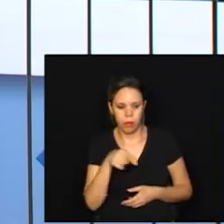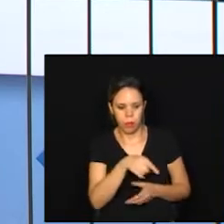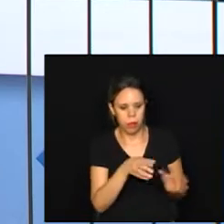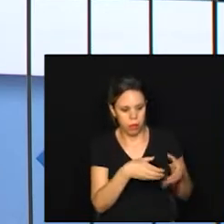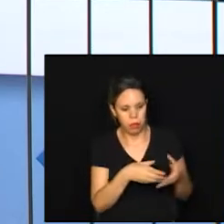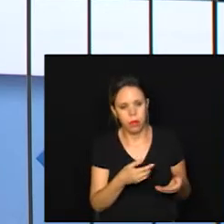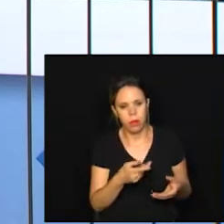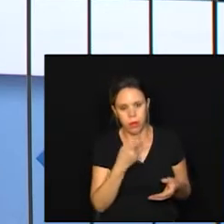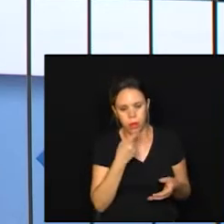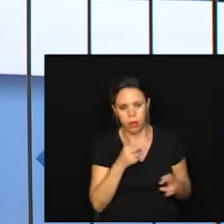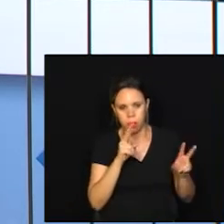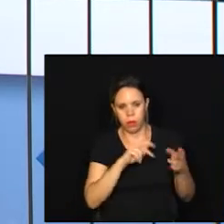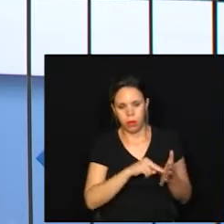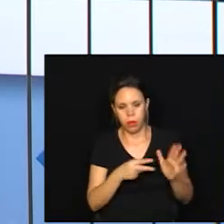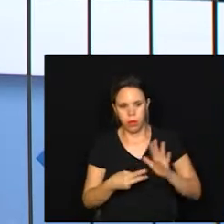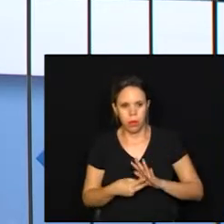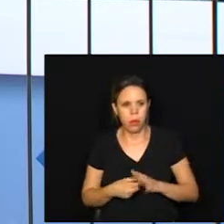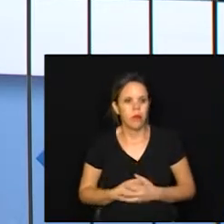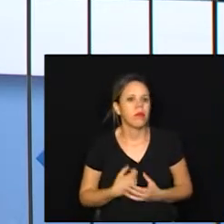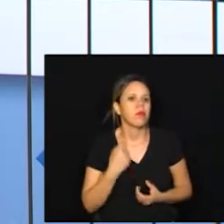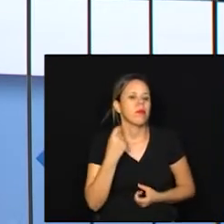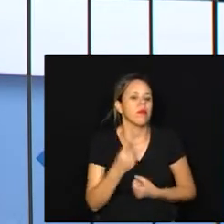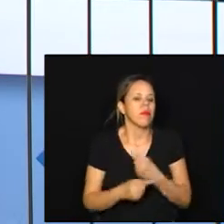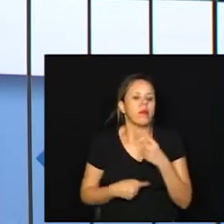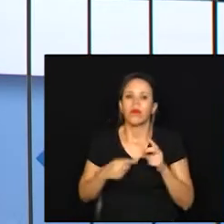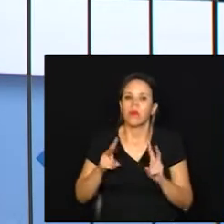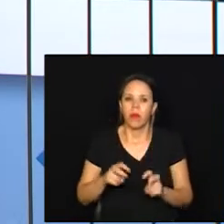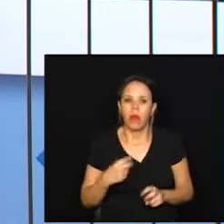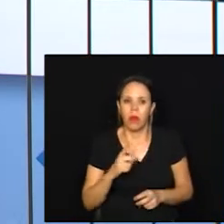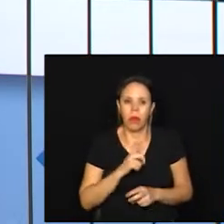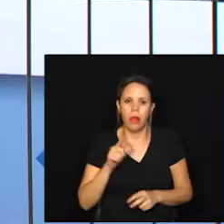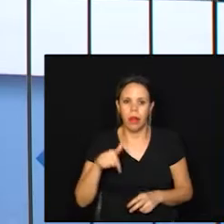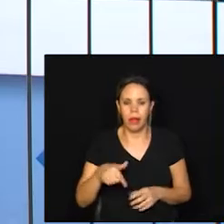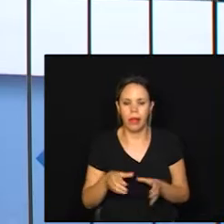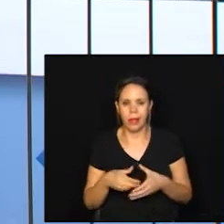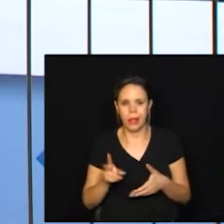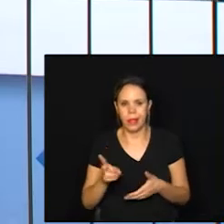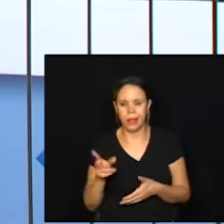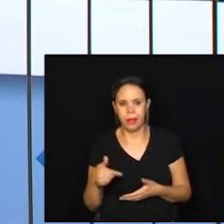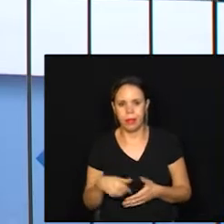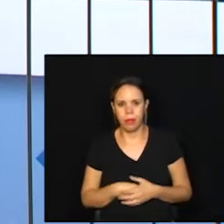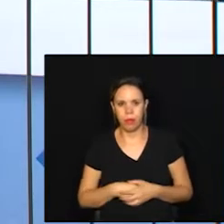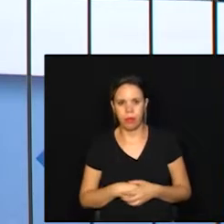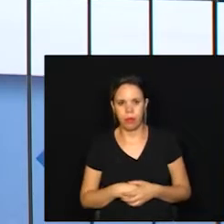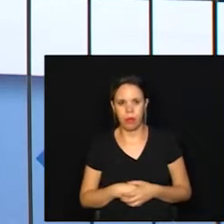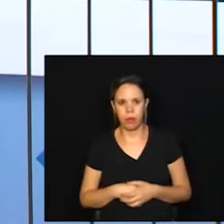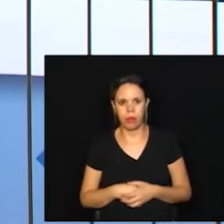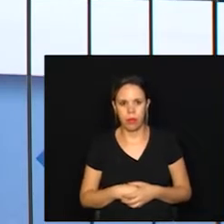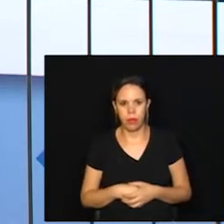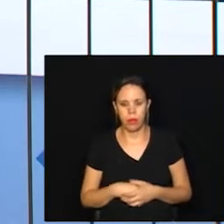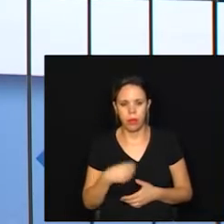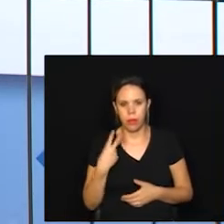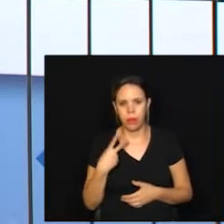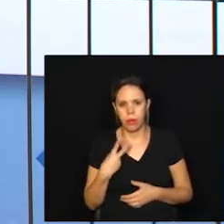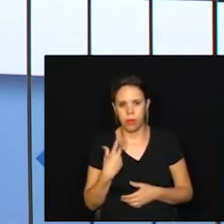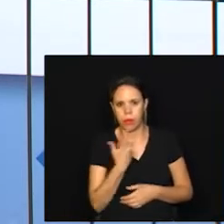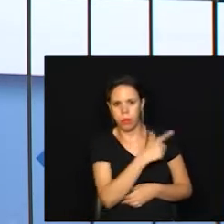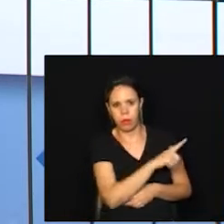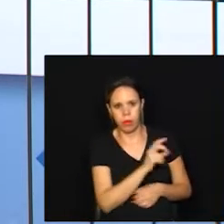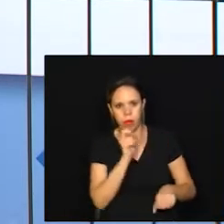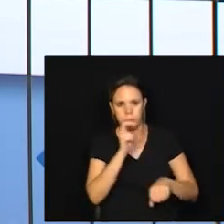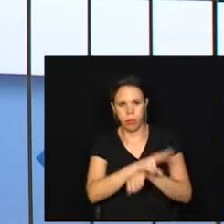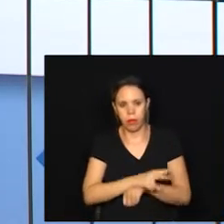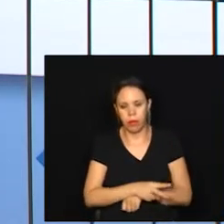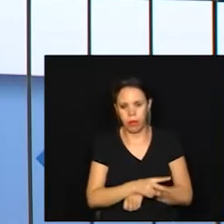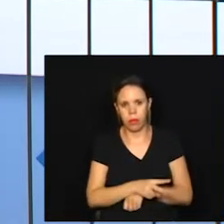comissão diz respeito a algum assunto que nós temos uma comissão permanente na casa, a outra vaga